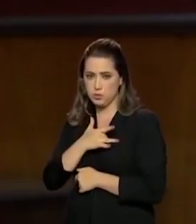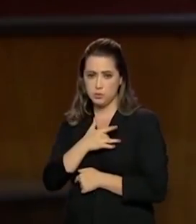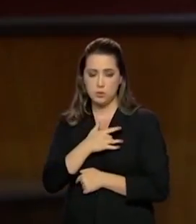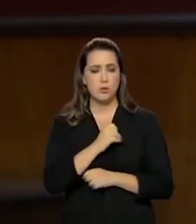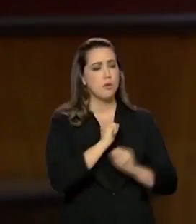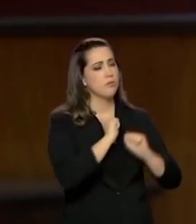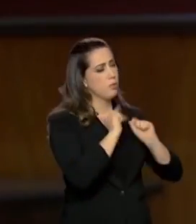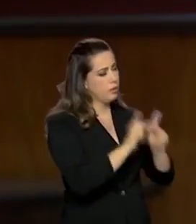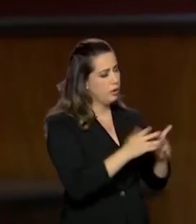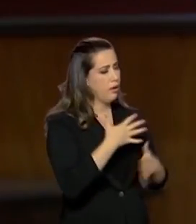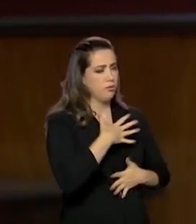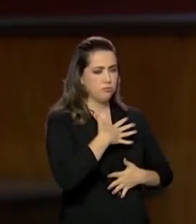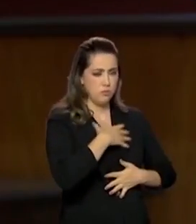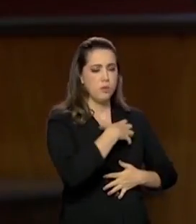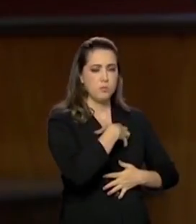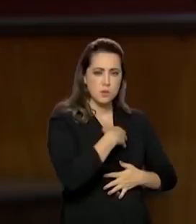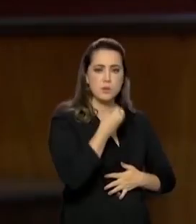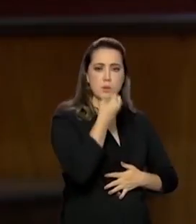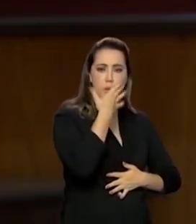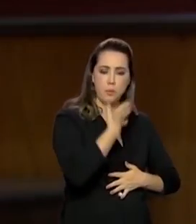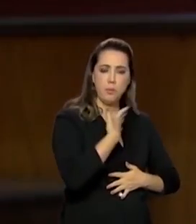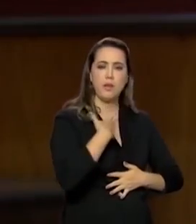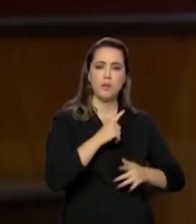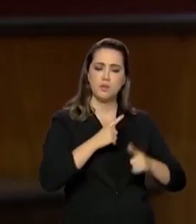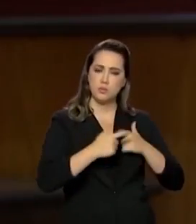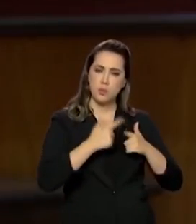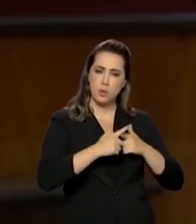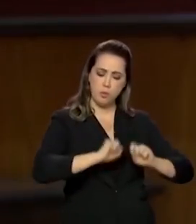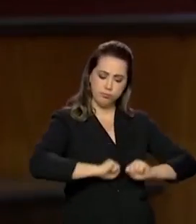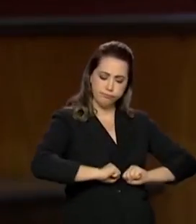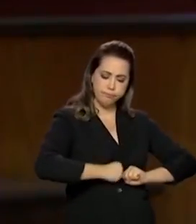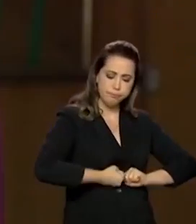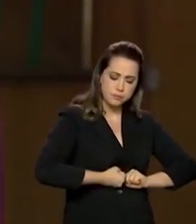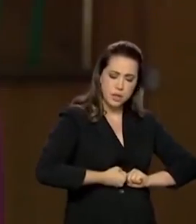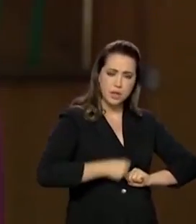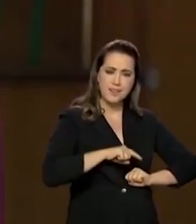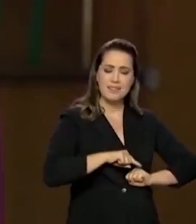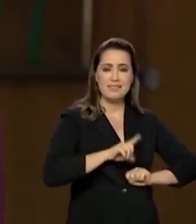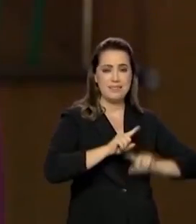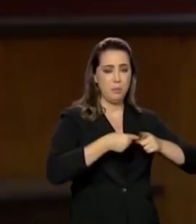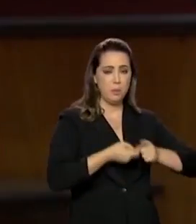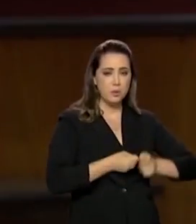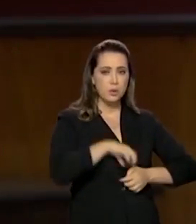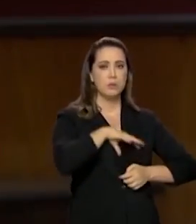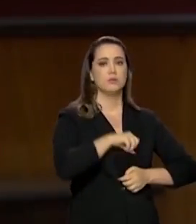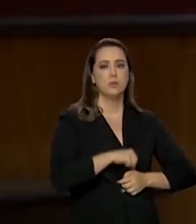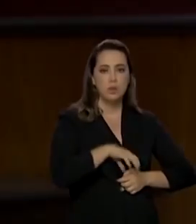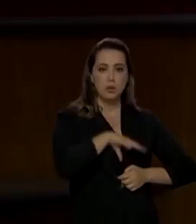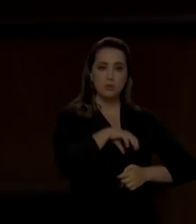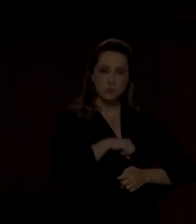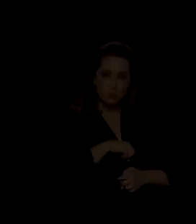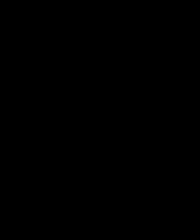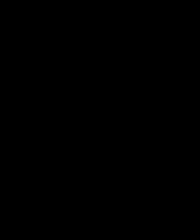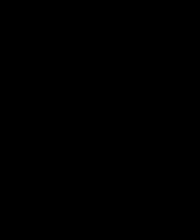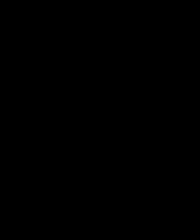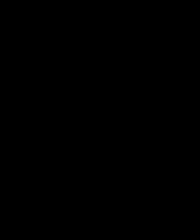de pesquisas que preveem sua derrota contra o ex-presidente Luiz Inácio Lula da Silva